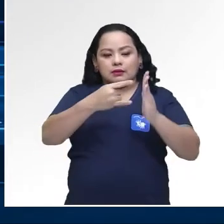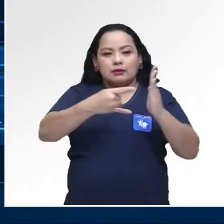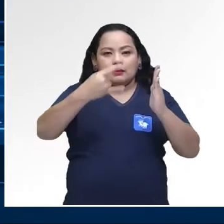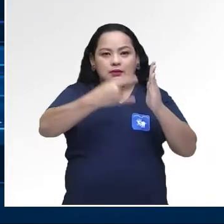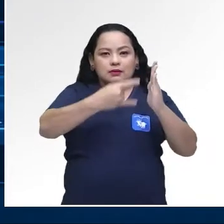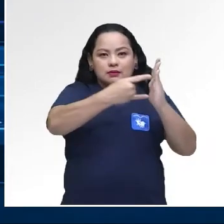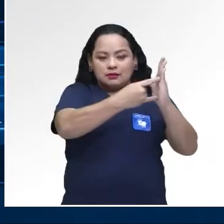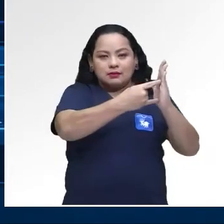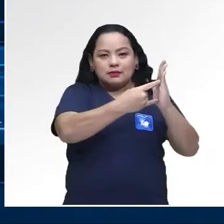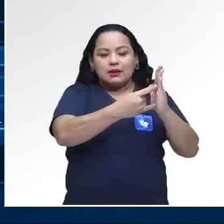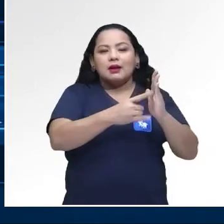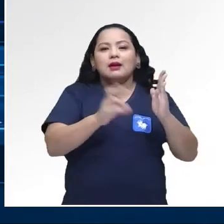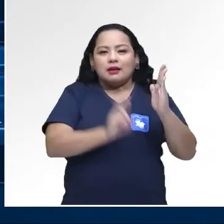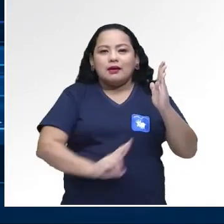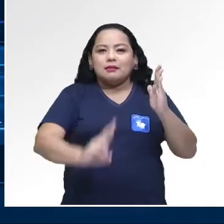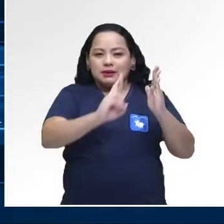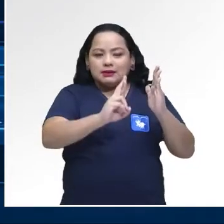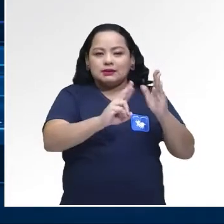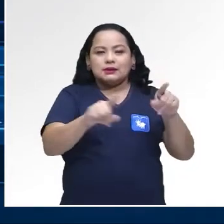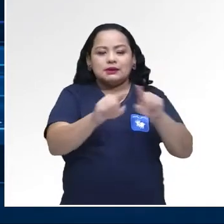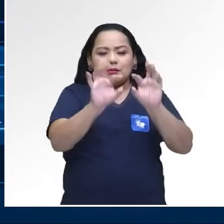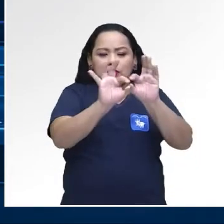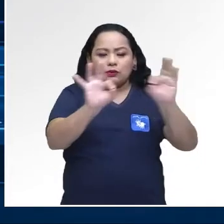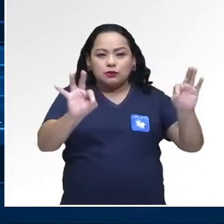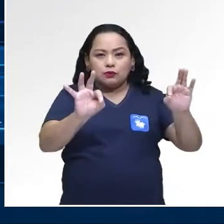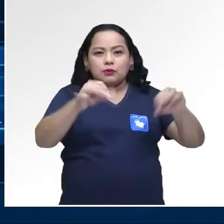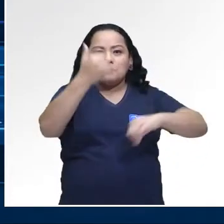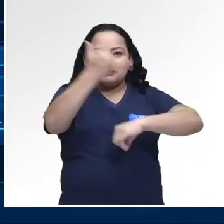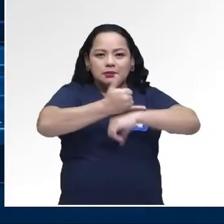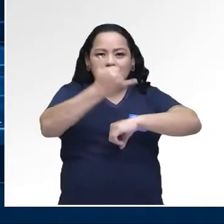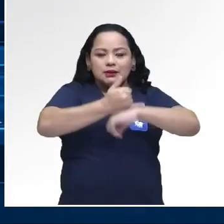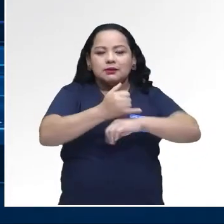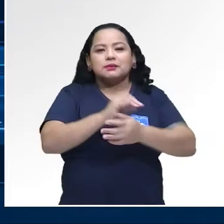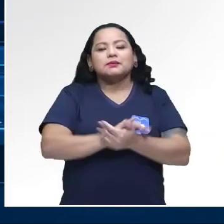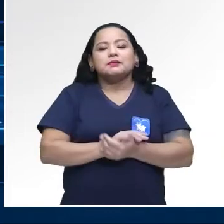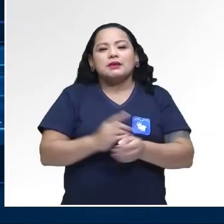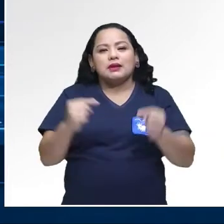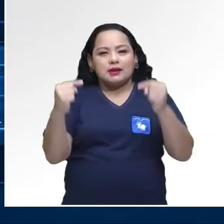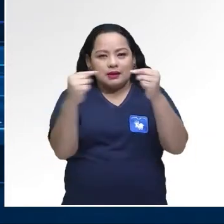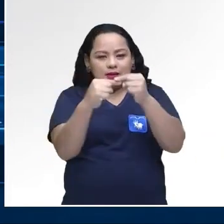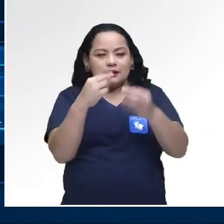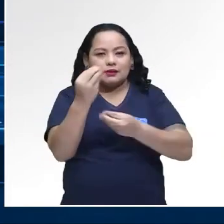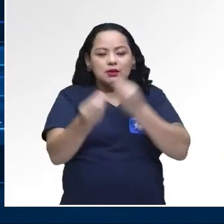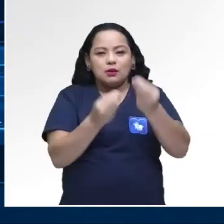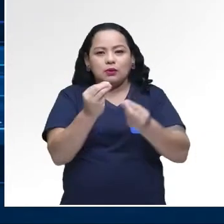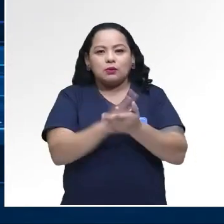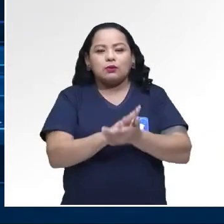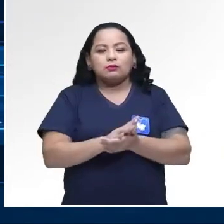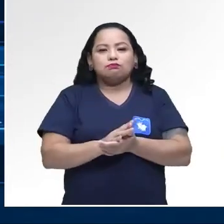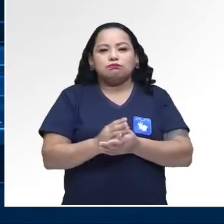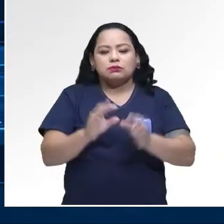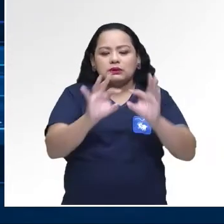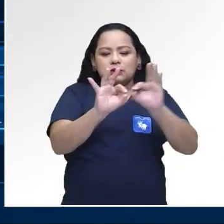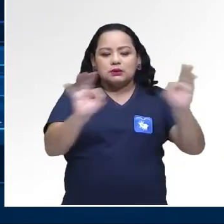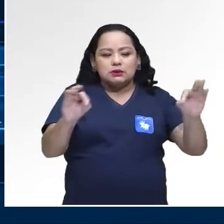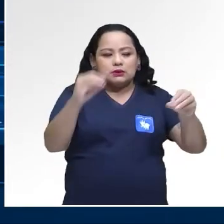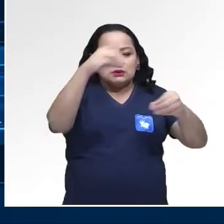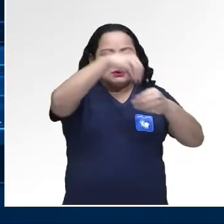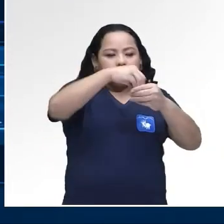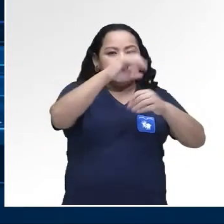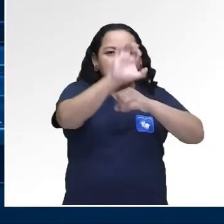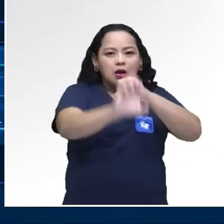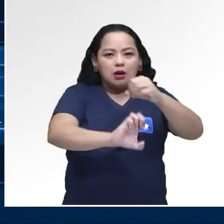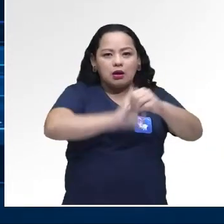esse magnetismo e o fio metálico, que está relacionado ali com a passagem de elétrons e